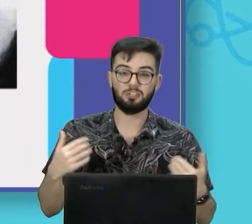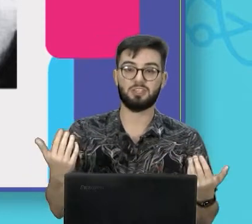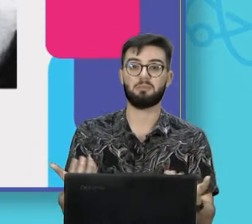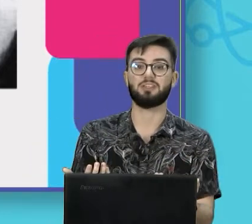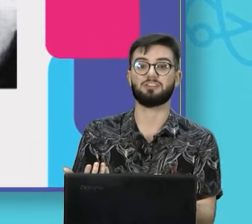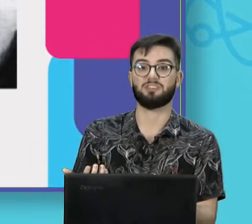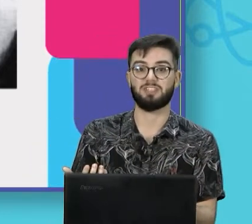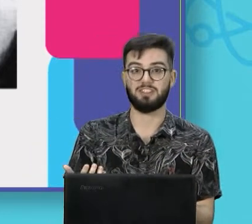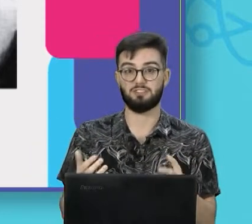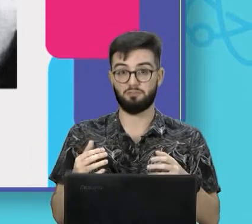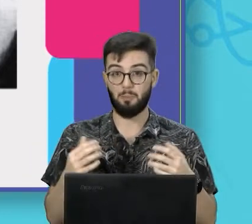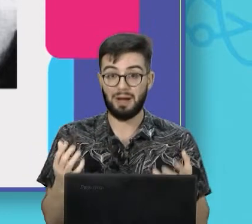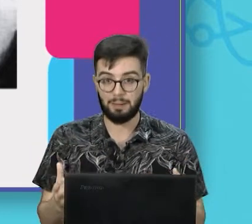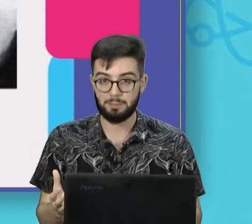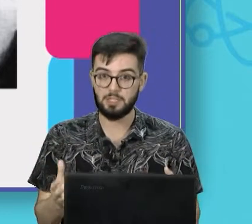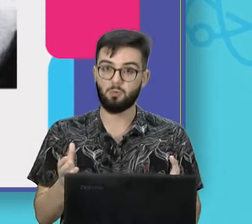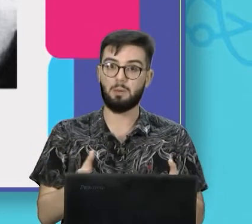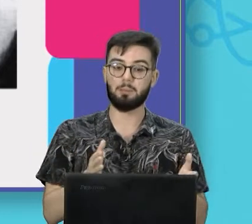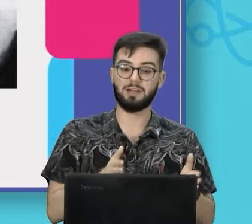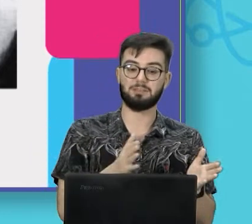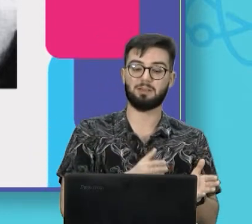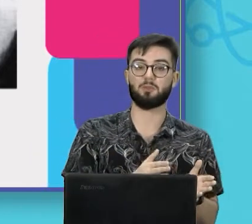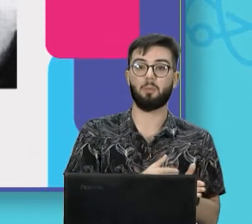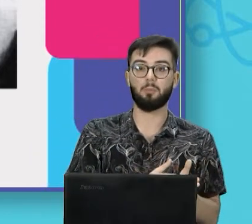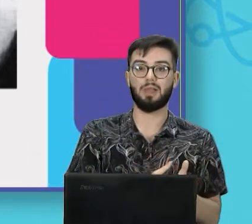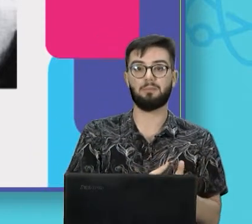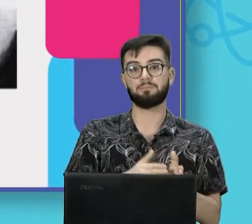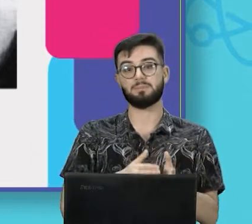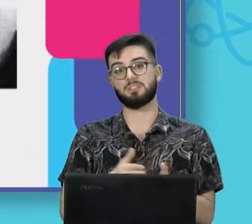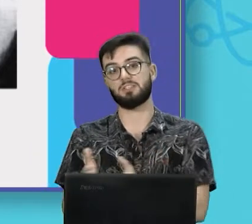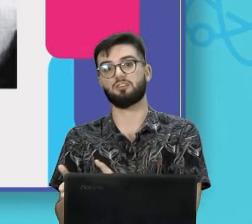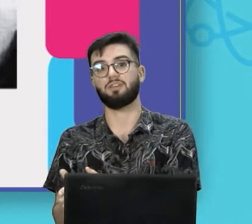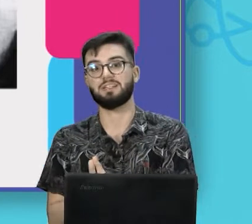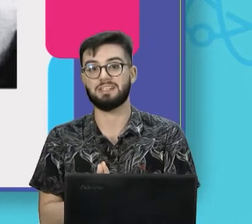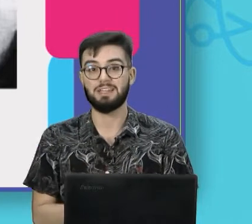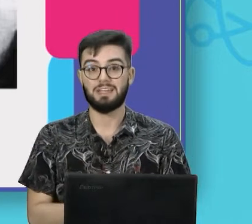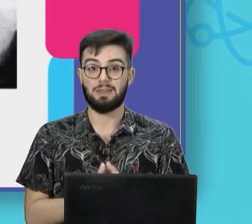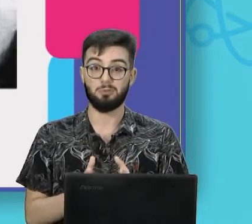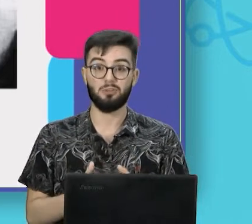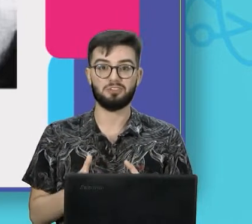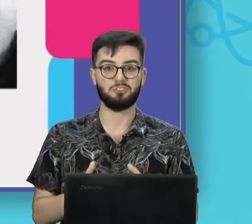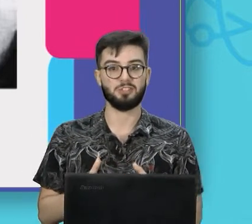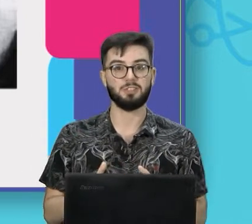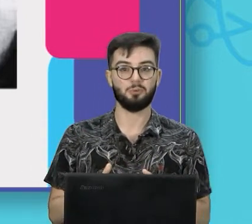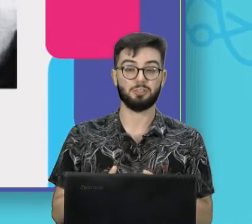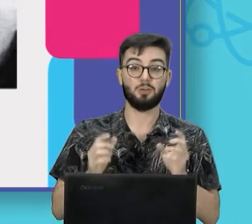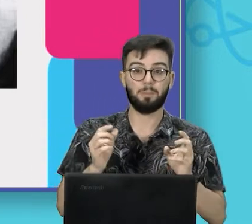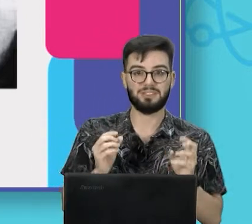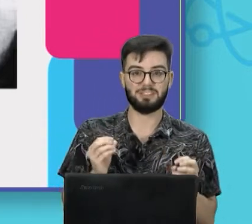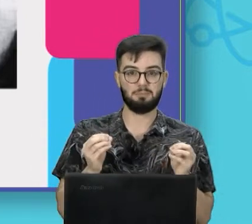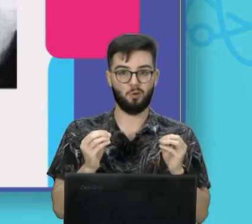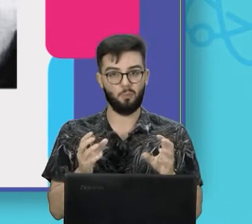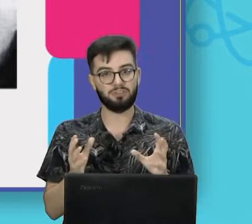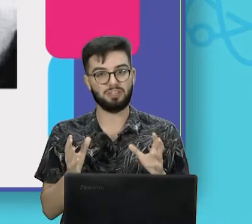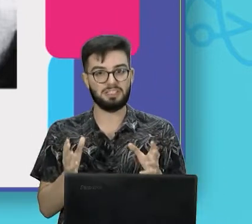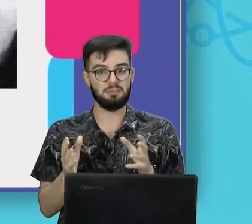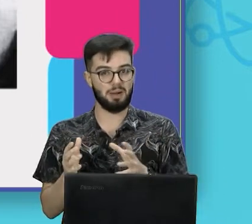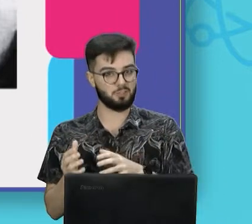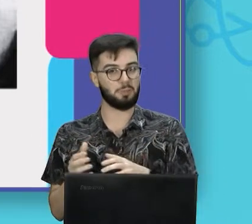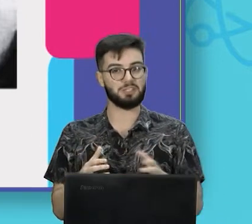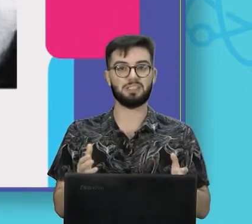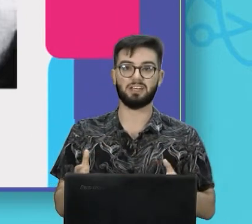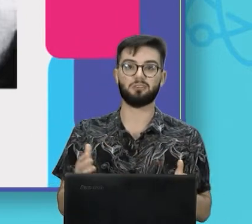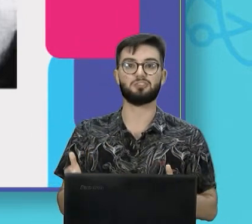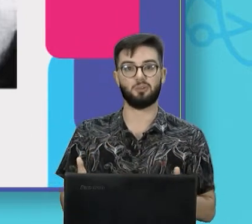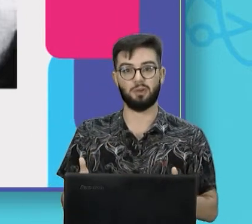atendendo as demandas sociais de forma Ampla e quanto à Participação Popular gente só vai ter em 1988 então Perceba como